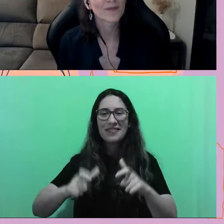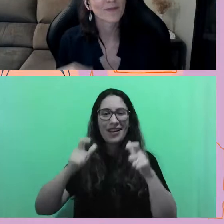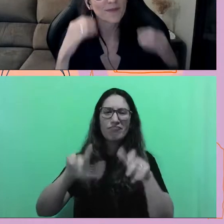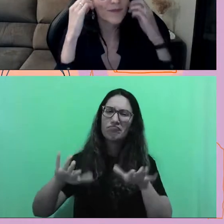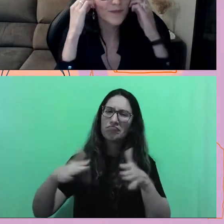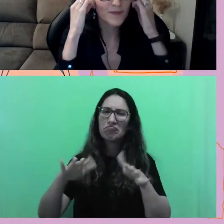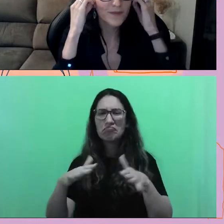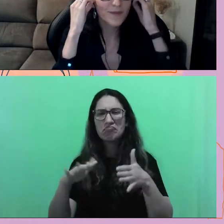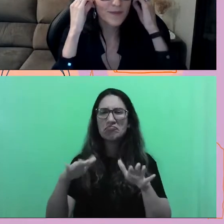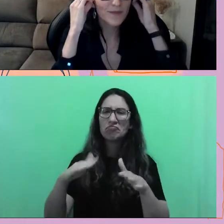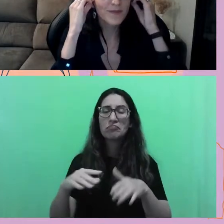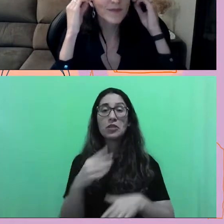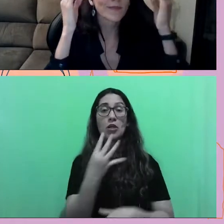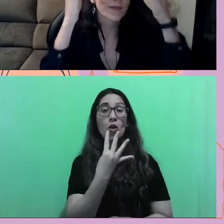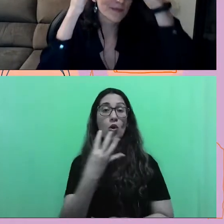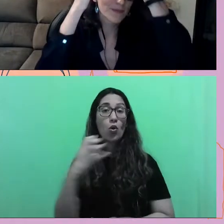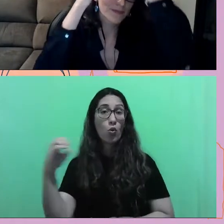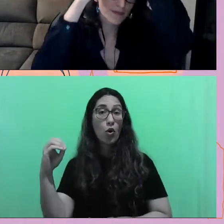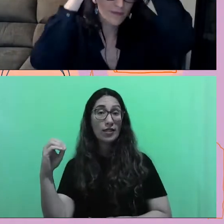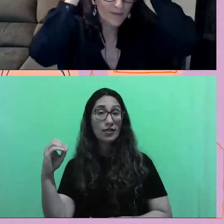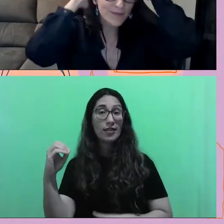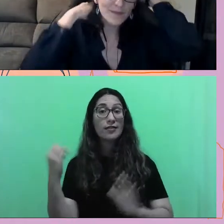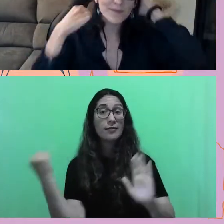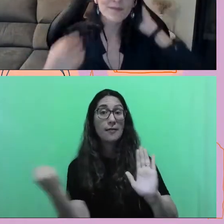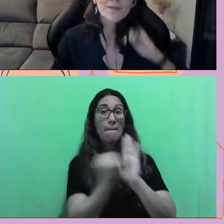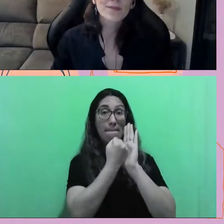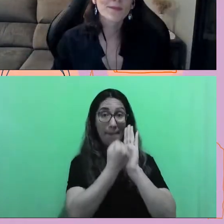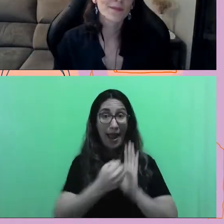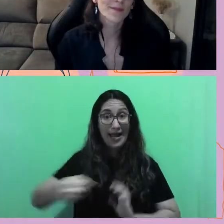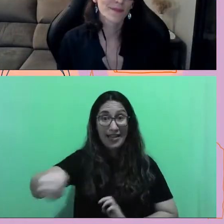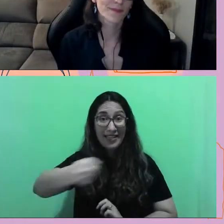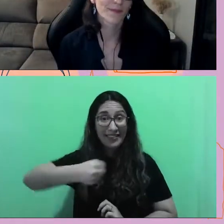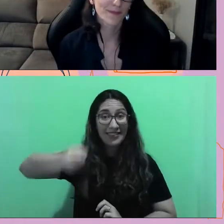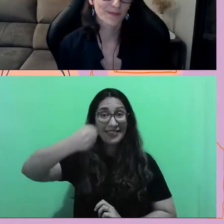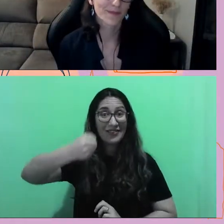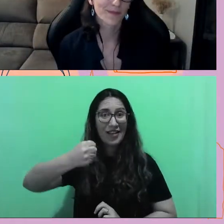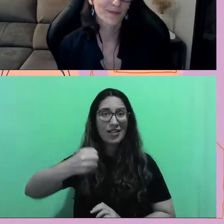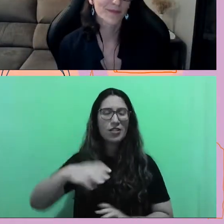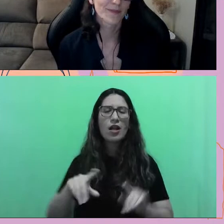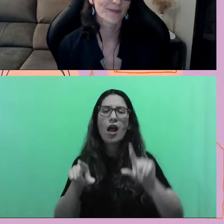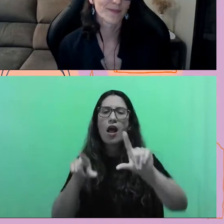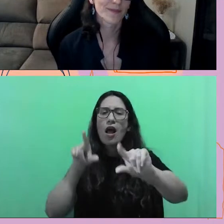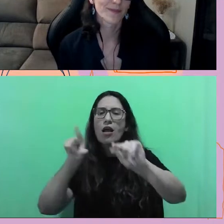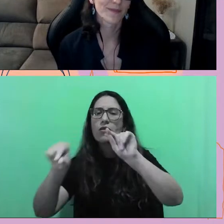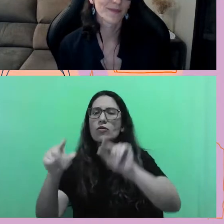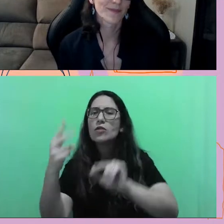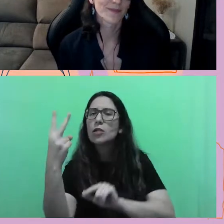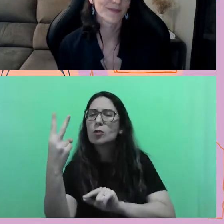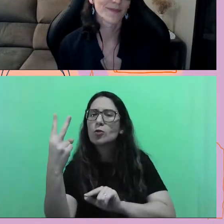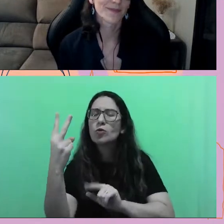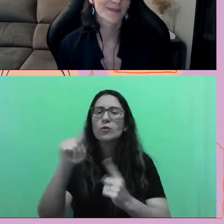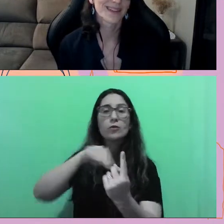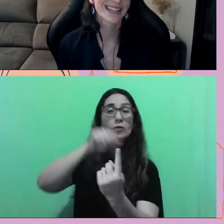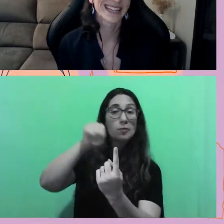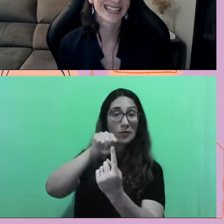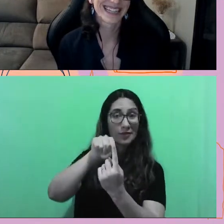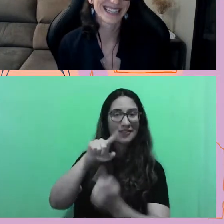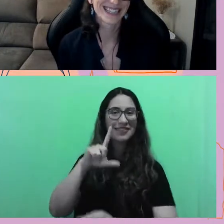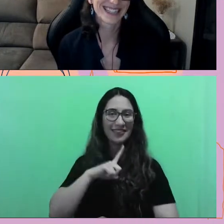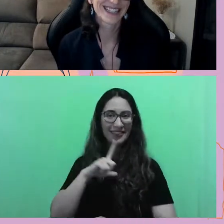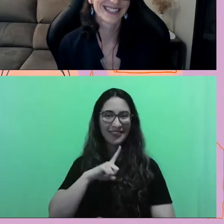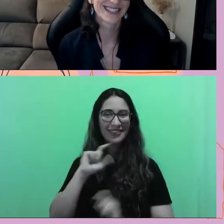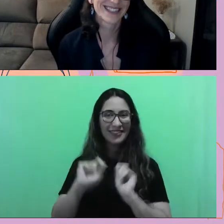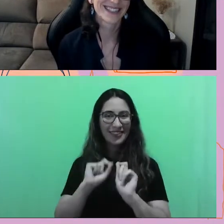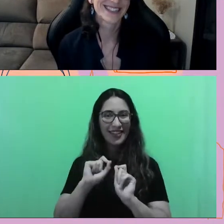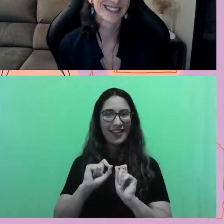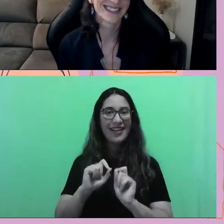menos 400 rótulos de cerveja, e aí toda quinta-feira eu tomava duas diferentes. A minha meta era